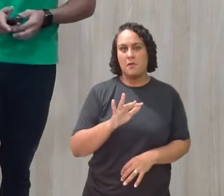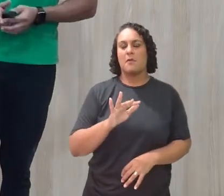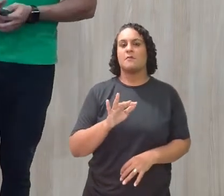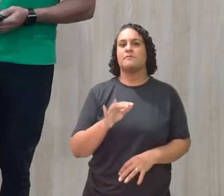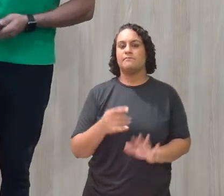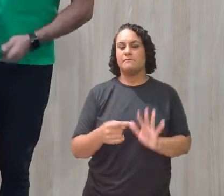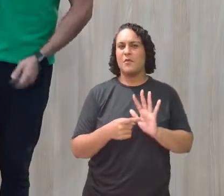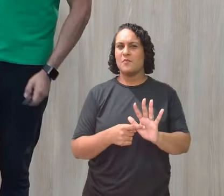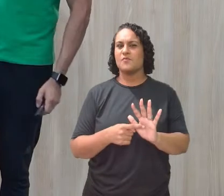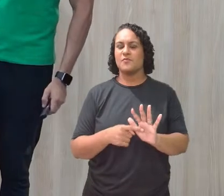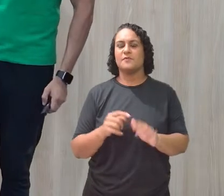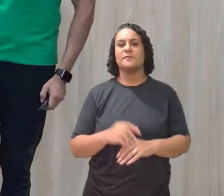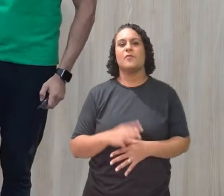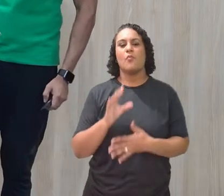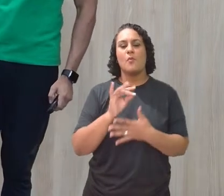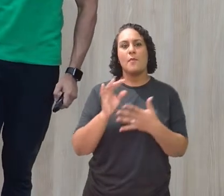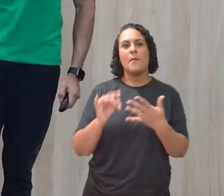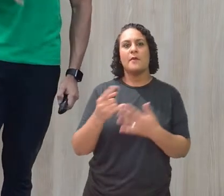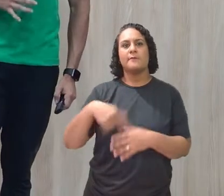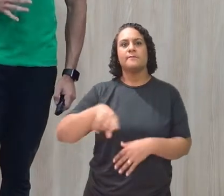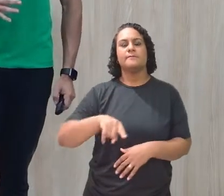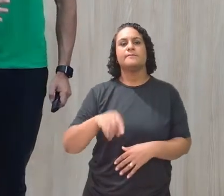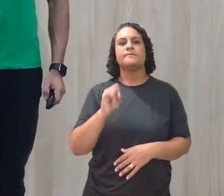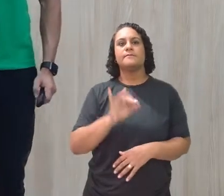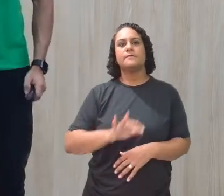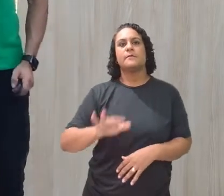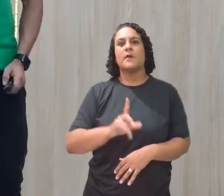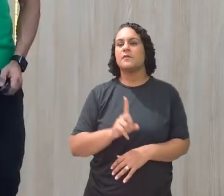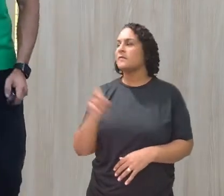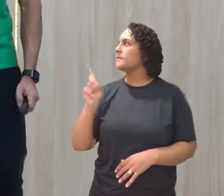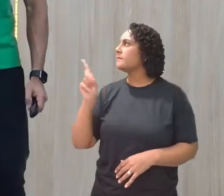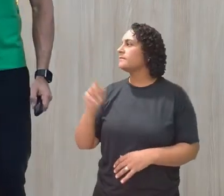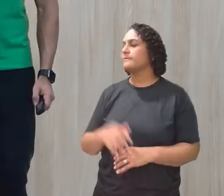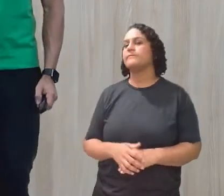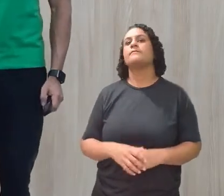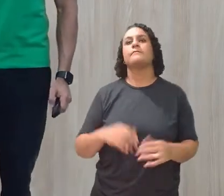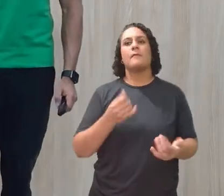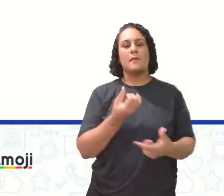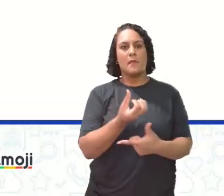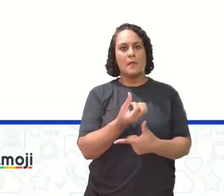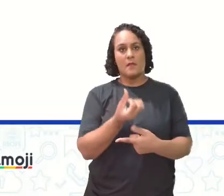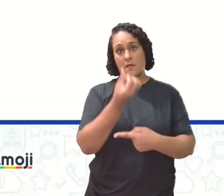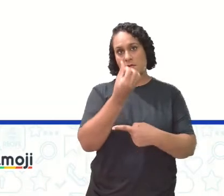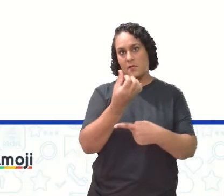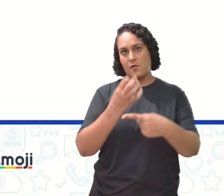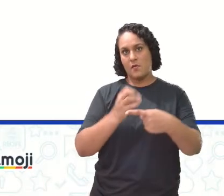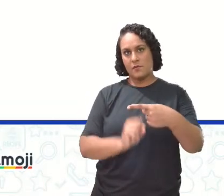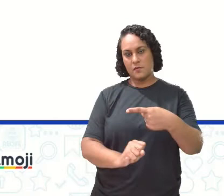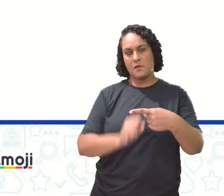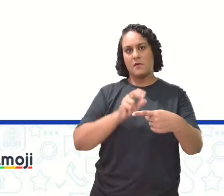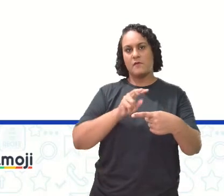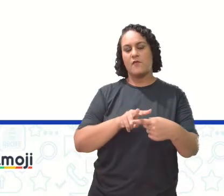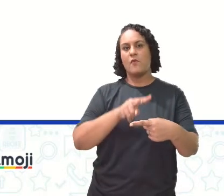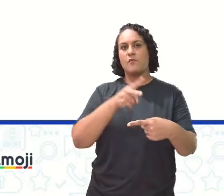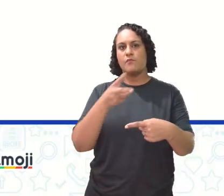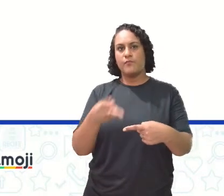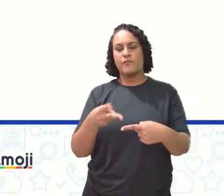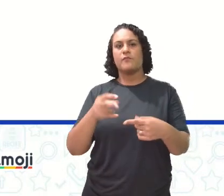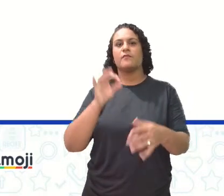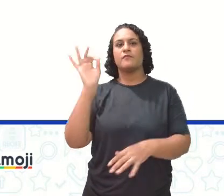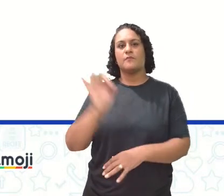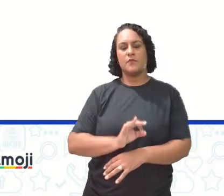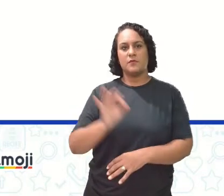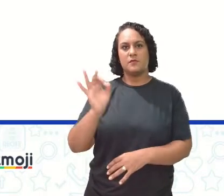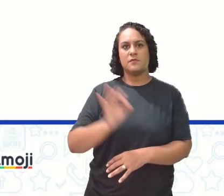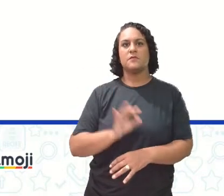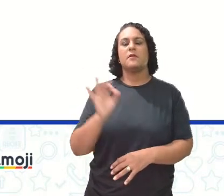tá? Então, outro exemplo que eu coloquei aqui foi para transformar essa fração aí, 6/8, na forma de uma porcentagem. Então,